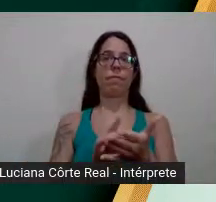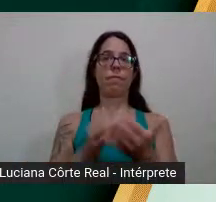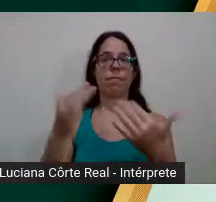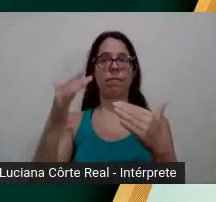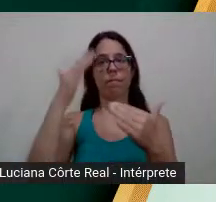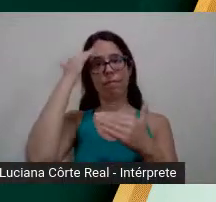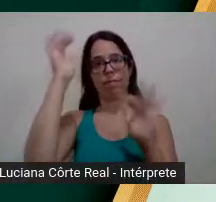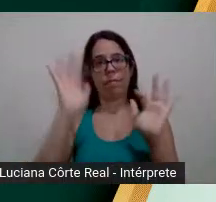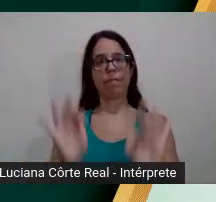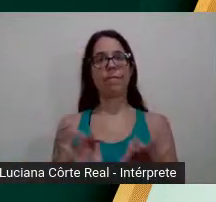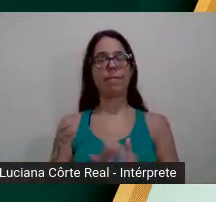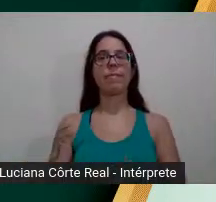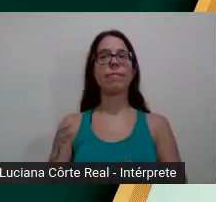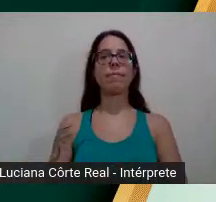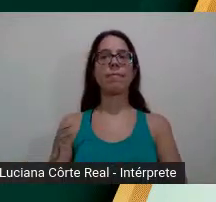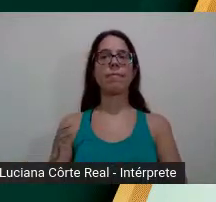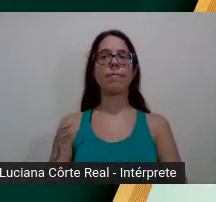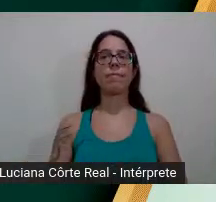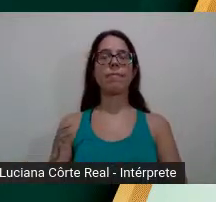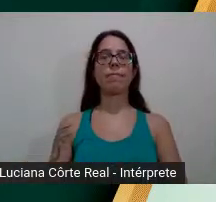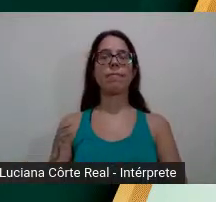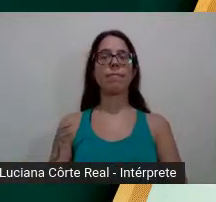felicidades.